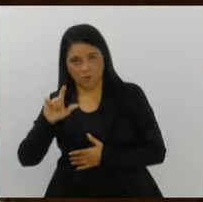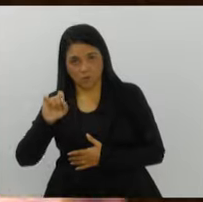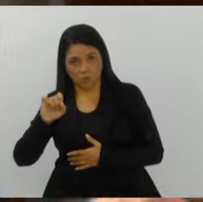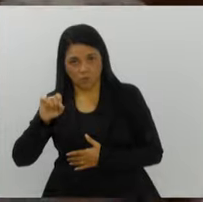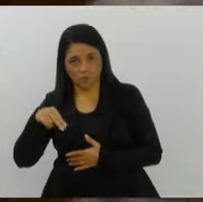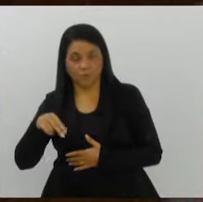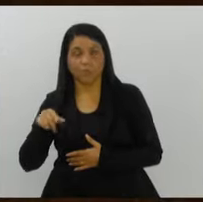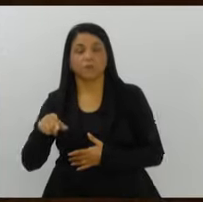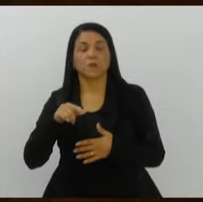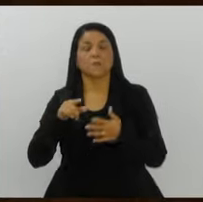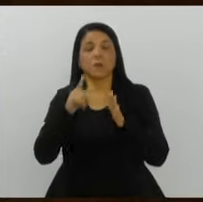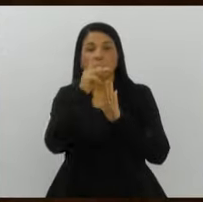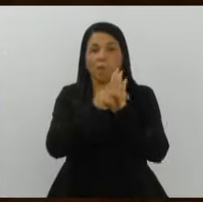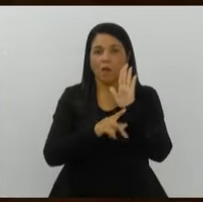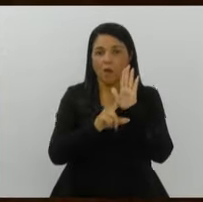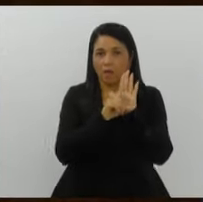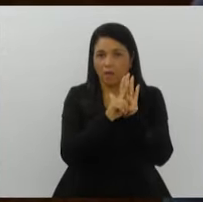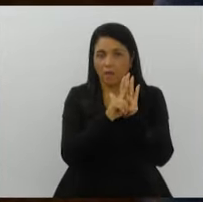altera